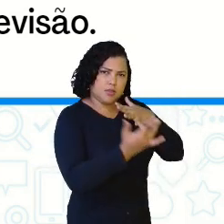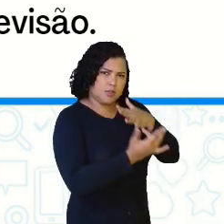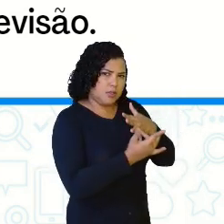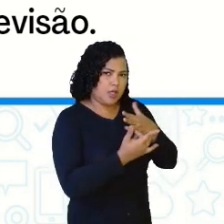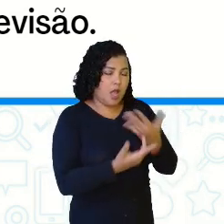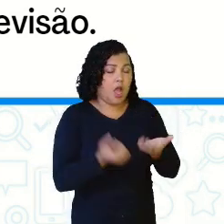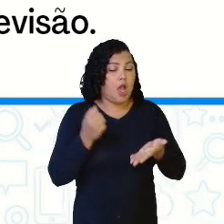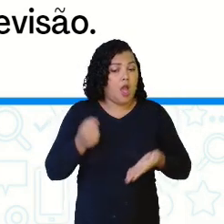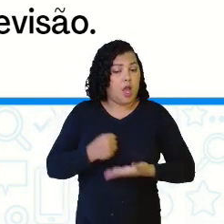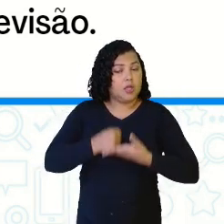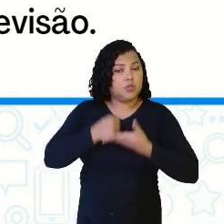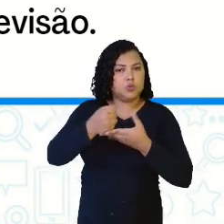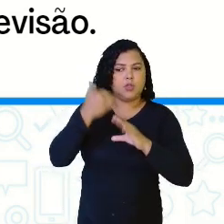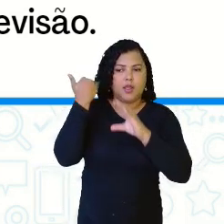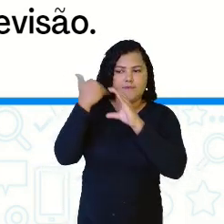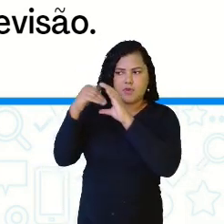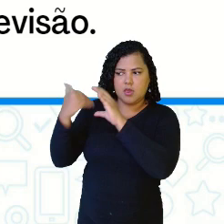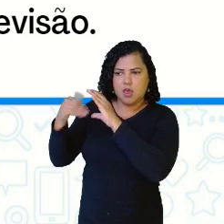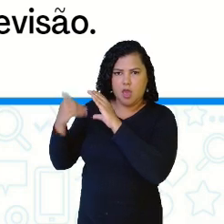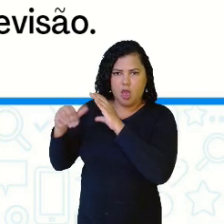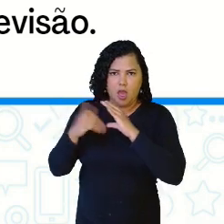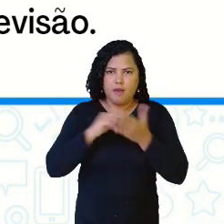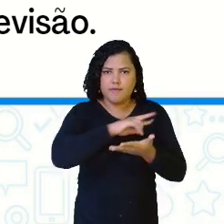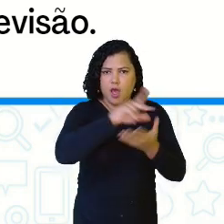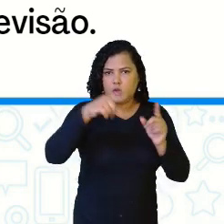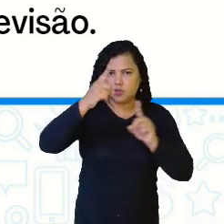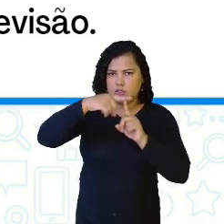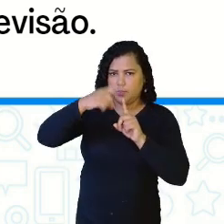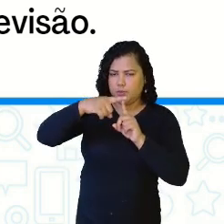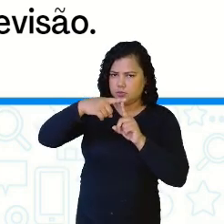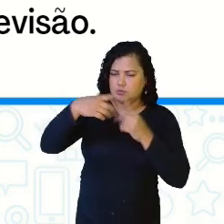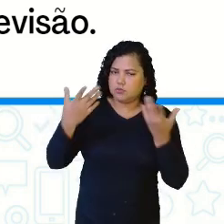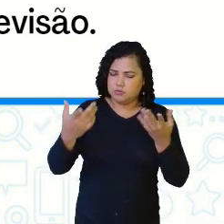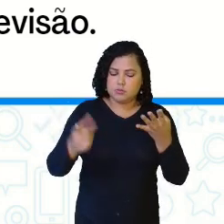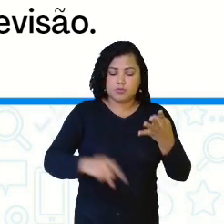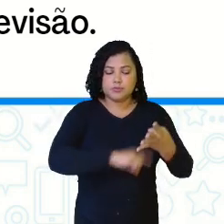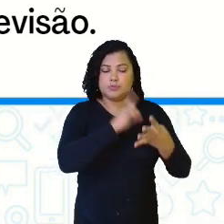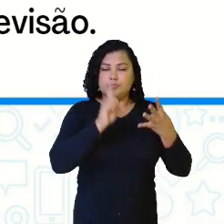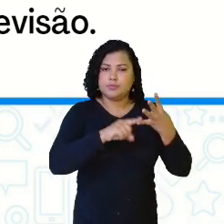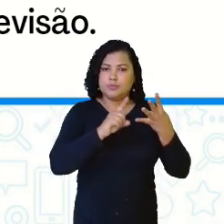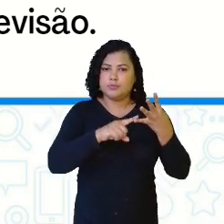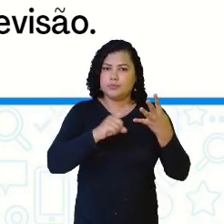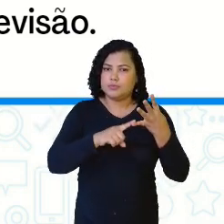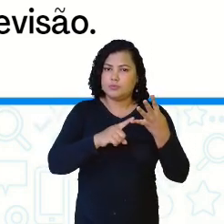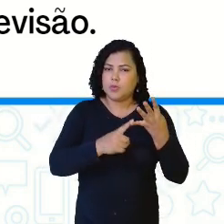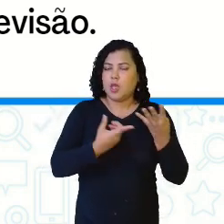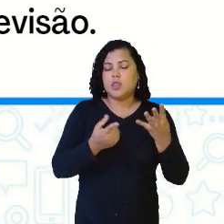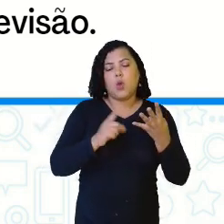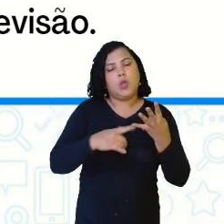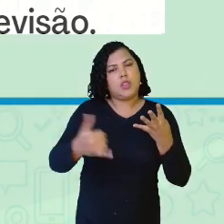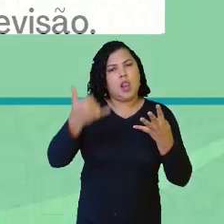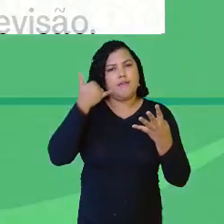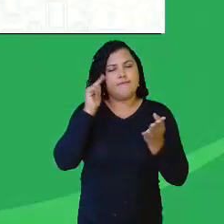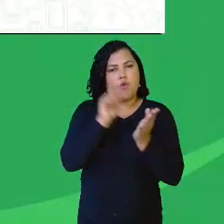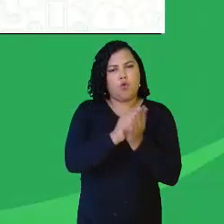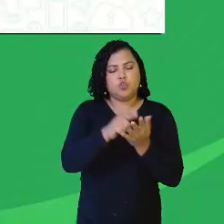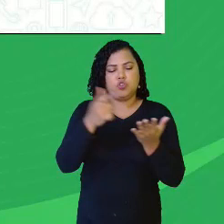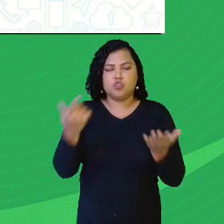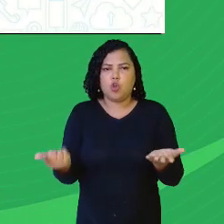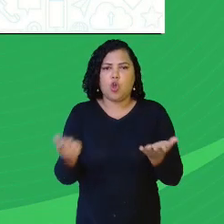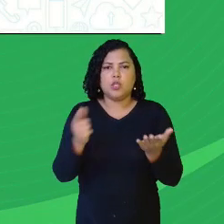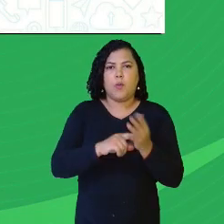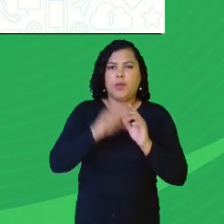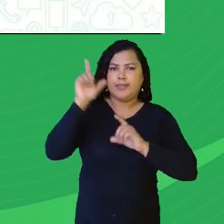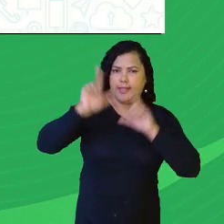de diversos tipos de mensagens. Isso é verdadeiro ou isso é falso? E meios de comunicação são telefone, jornal